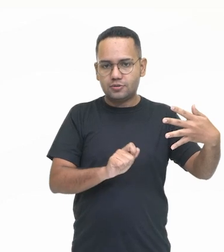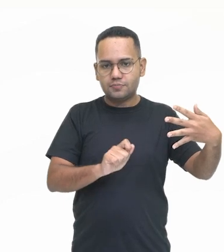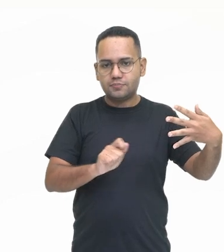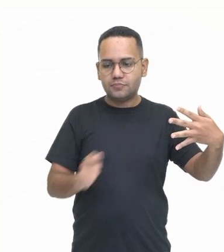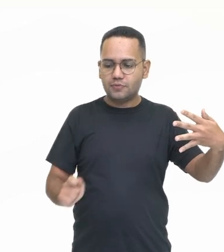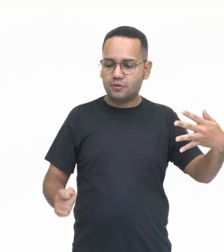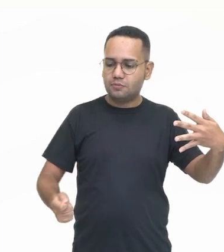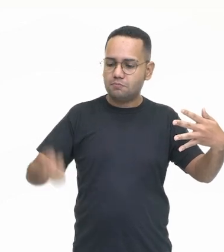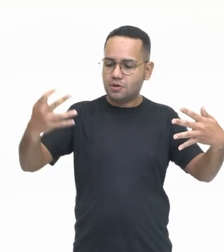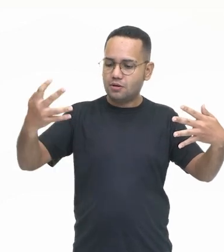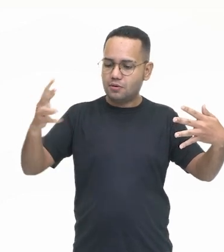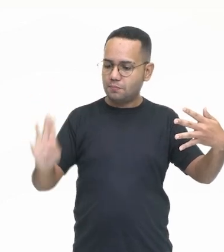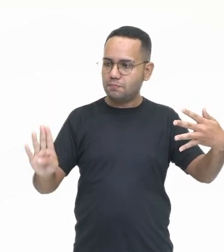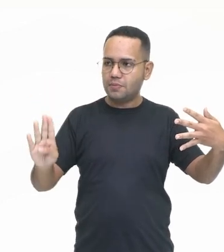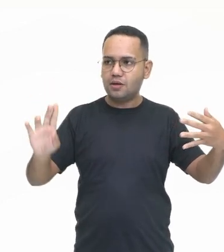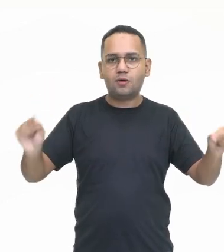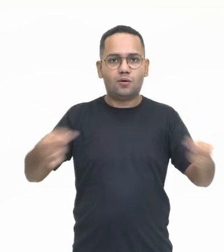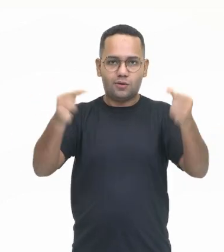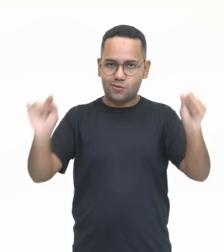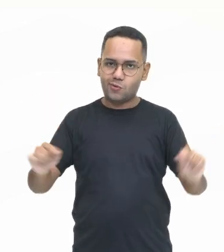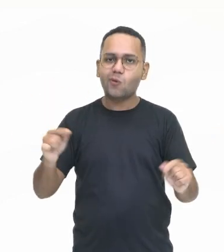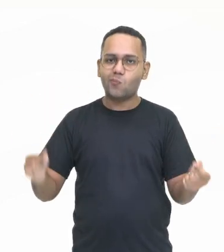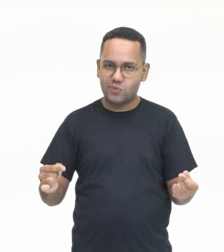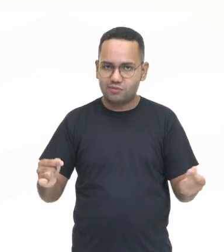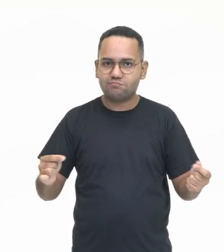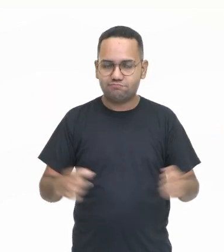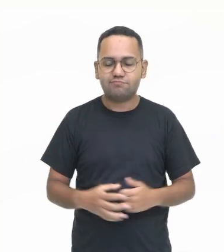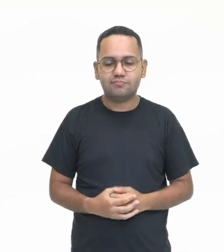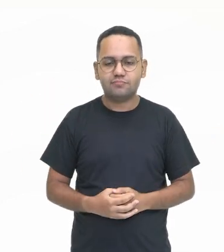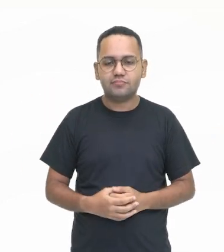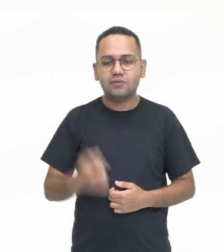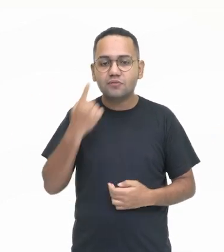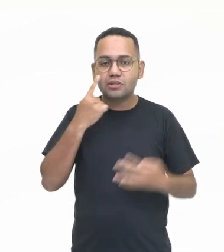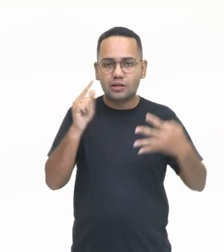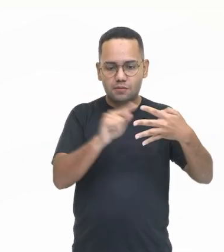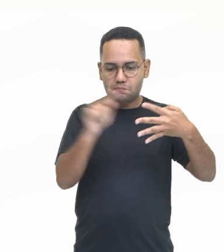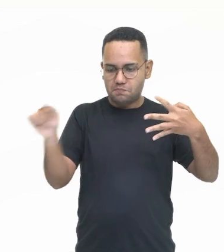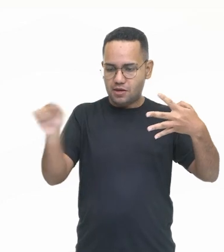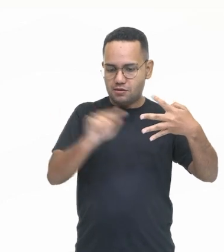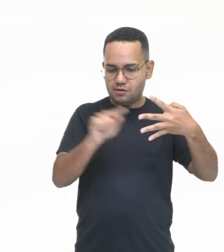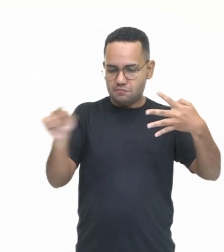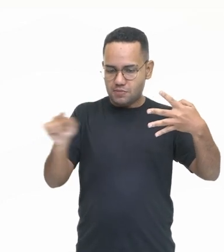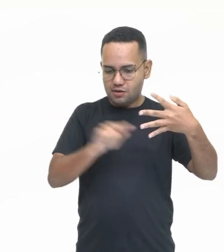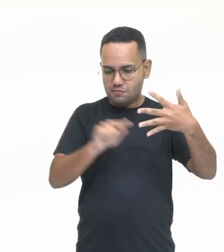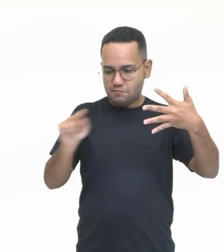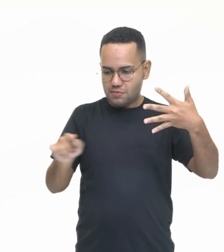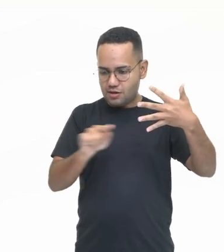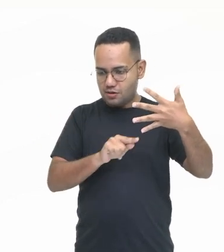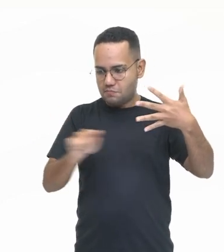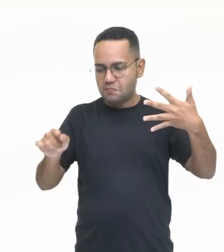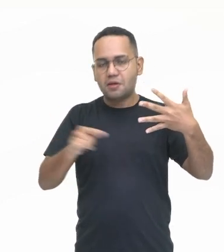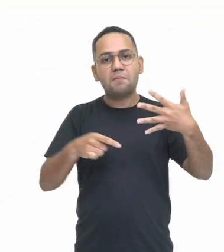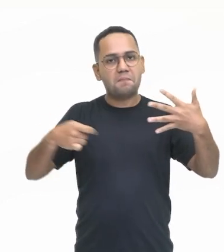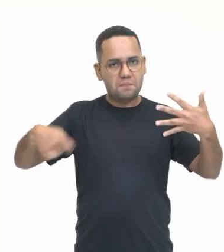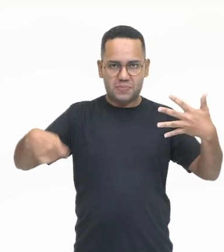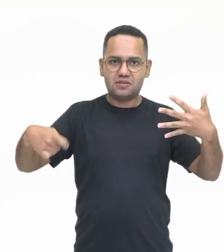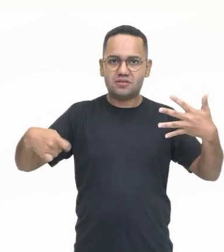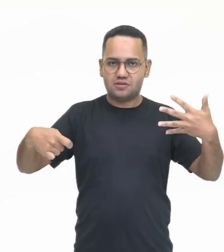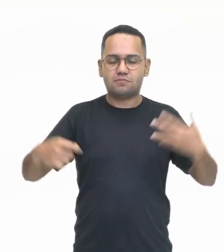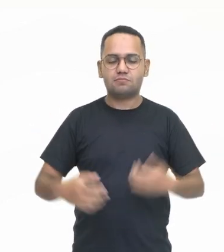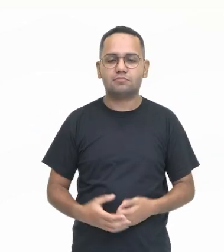em B, né? Então, todos os elementos de A, ele tem que ter um valor, né, um elemento lá no conjunto B.